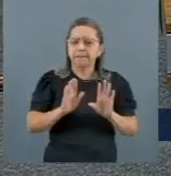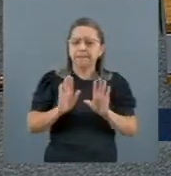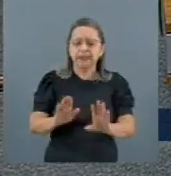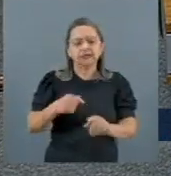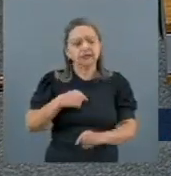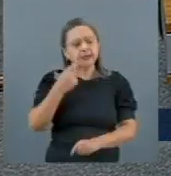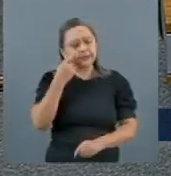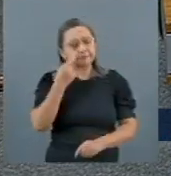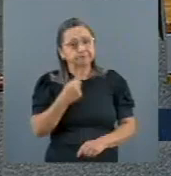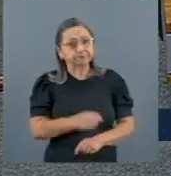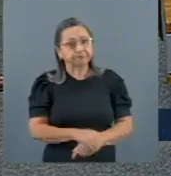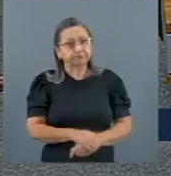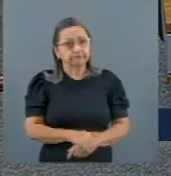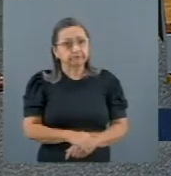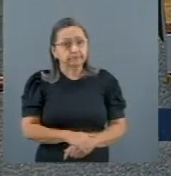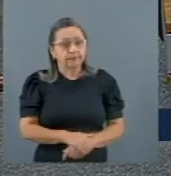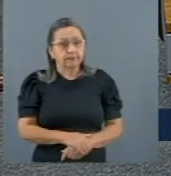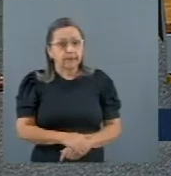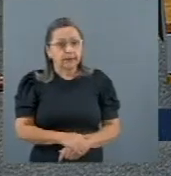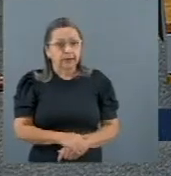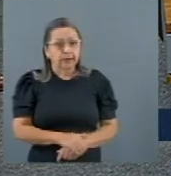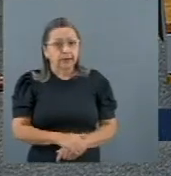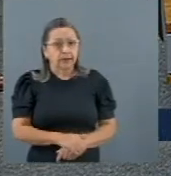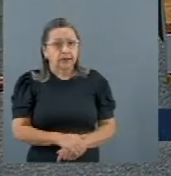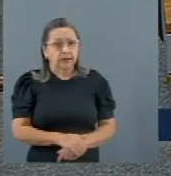fazer um questionamento